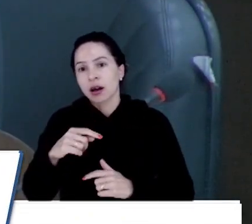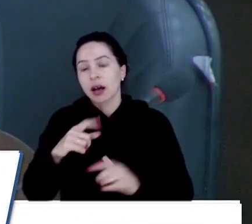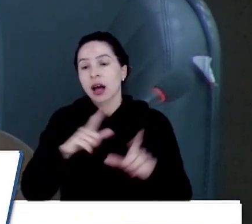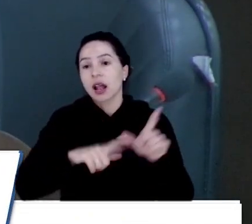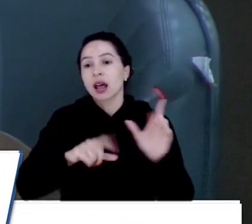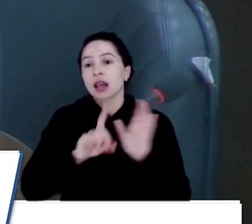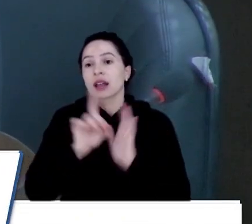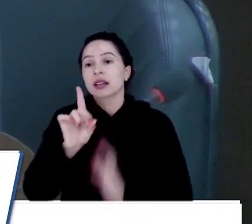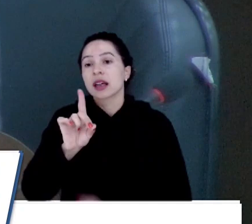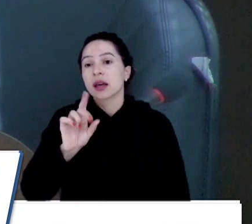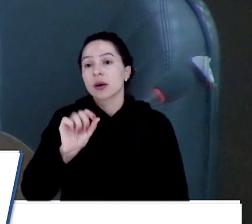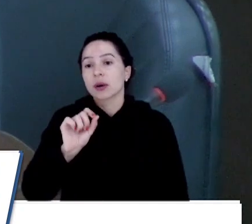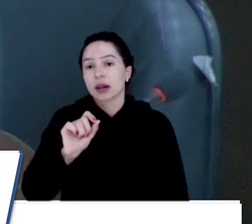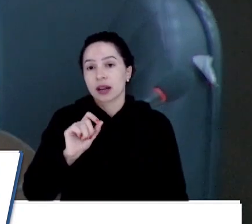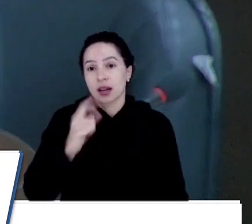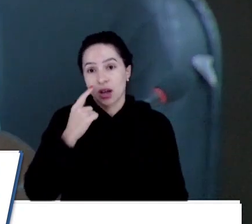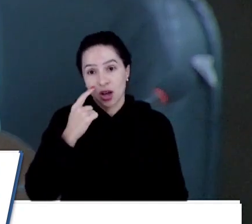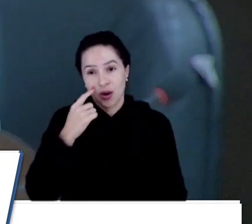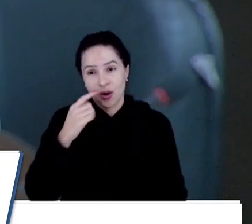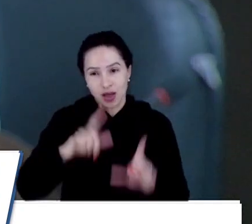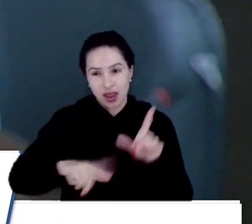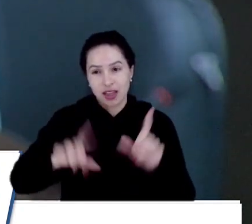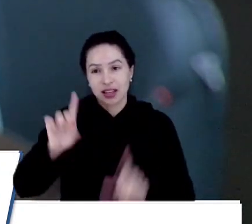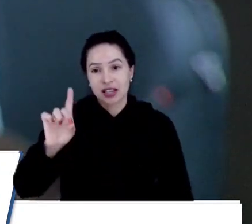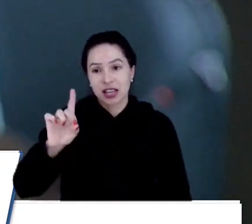fala o seguinte, Rogério, letra D,